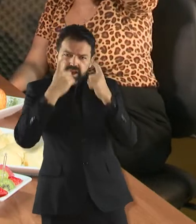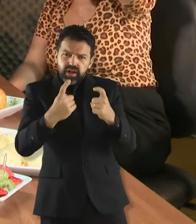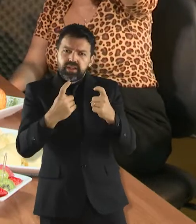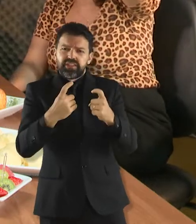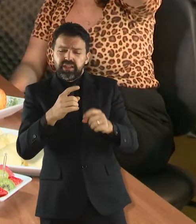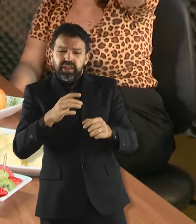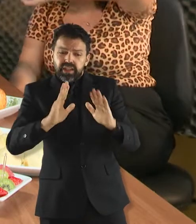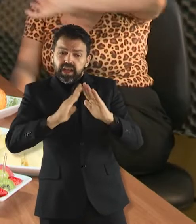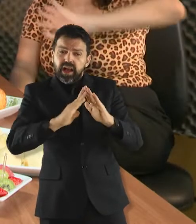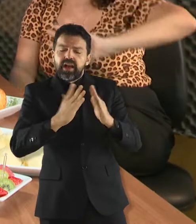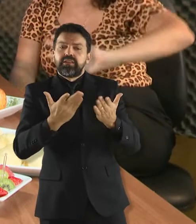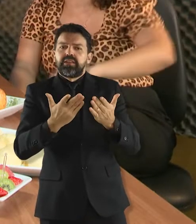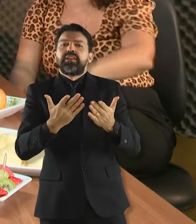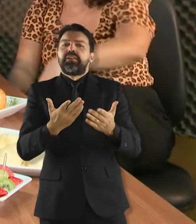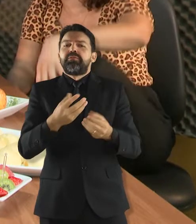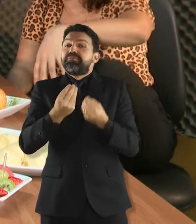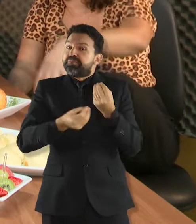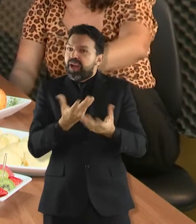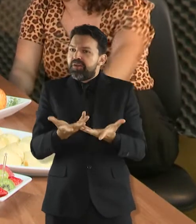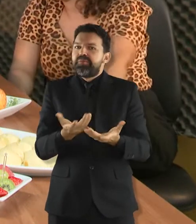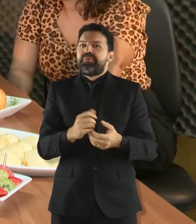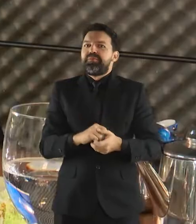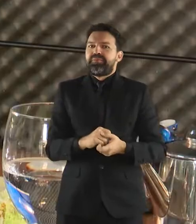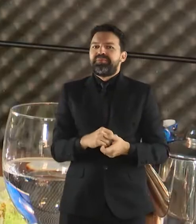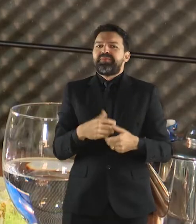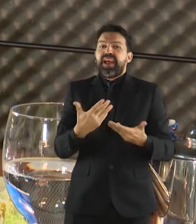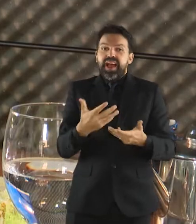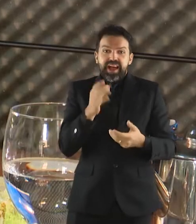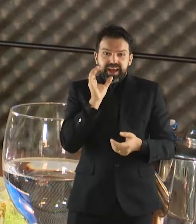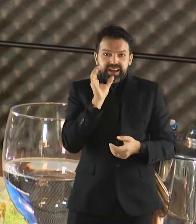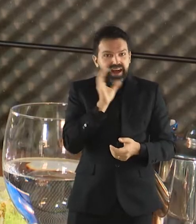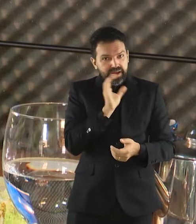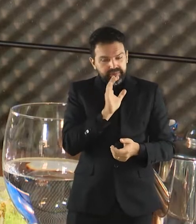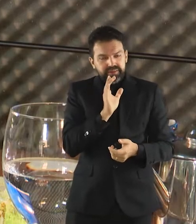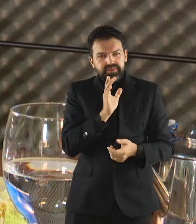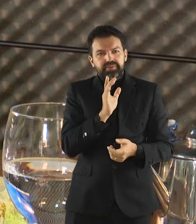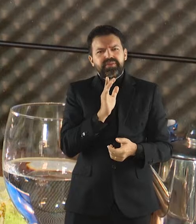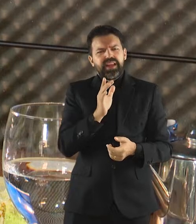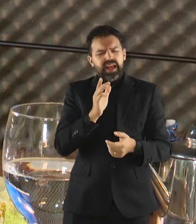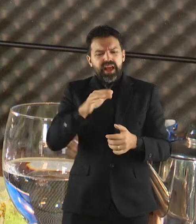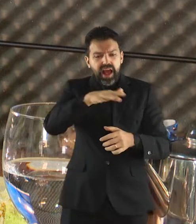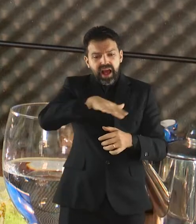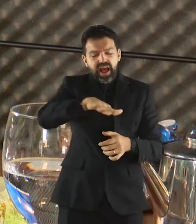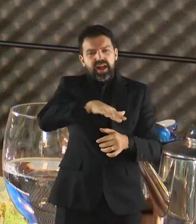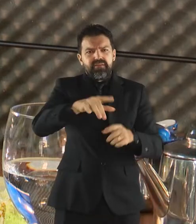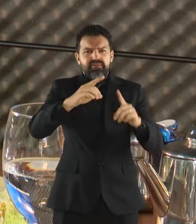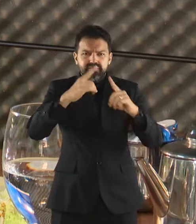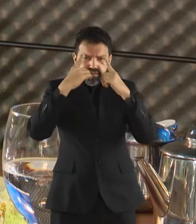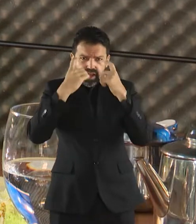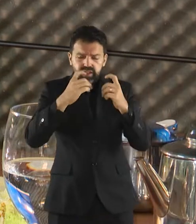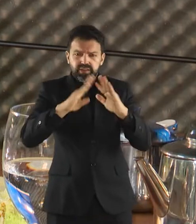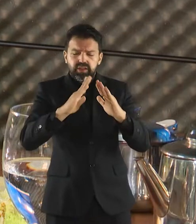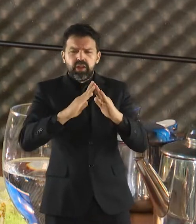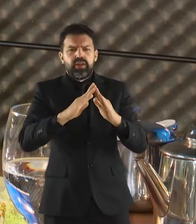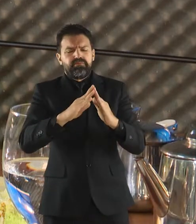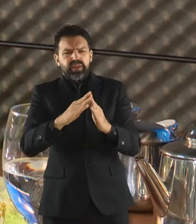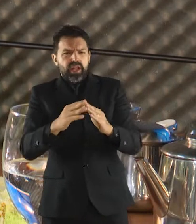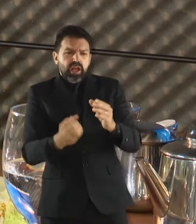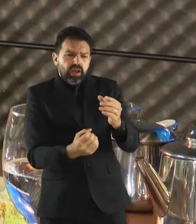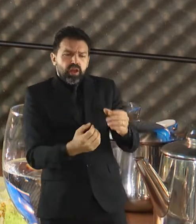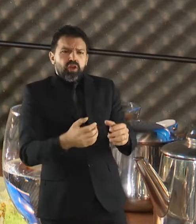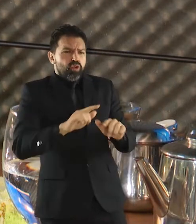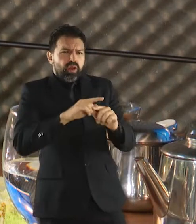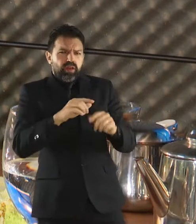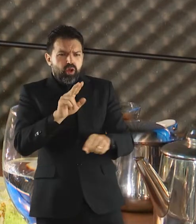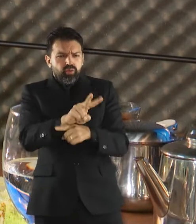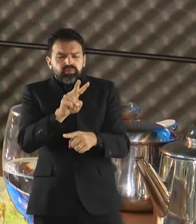saiu do MP, entrou direto no crime. E eu fui direto para violência doméstica, compus uma equipe multidisciplinar durante 2